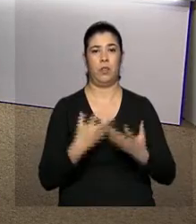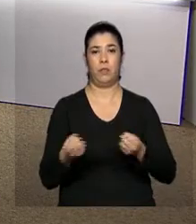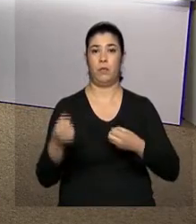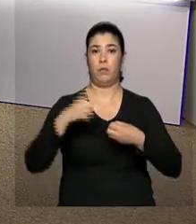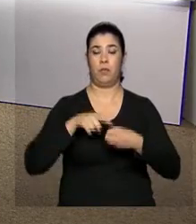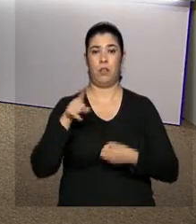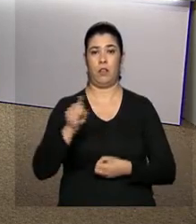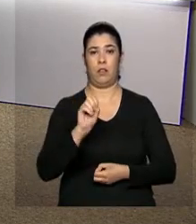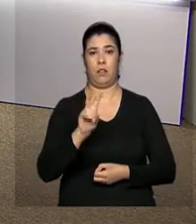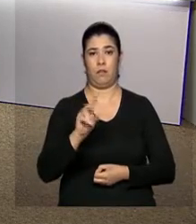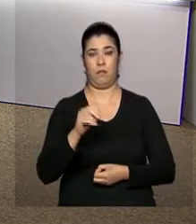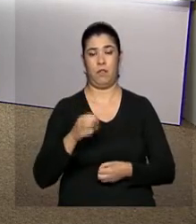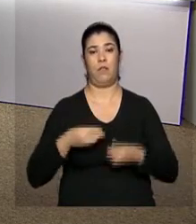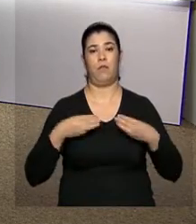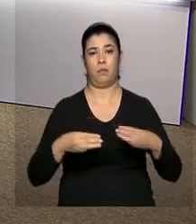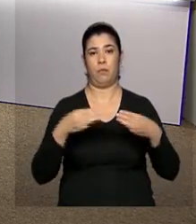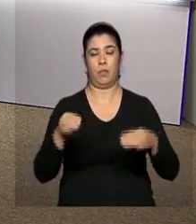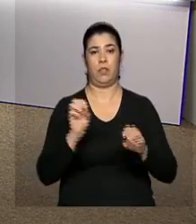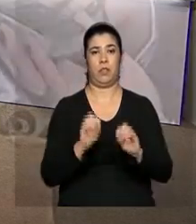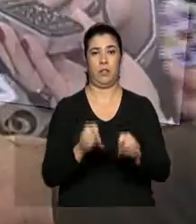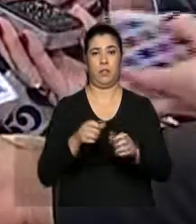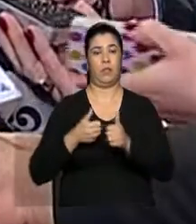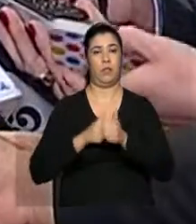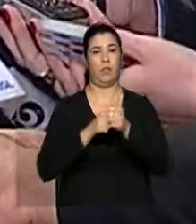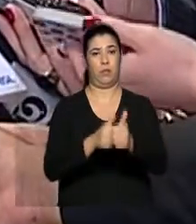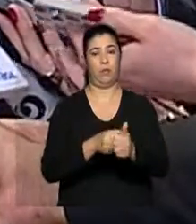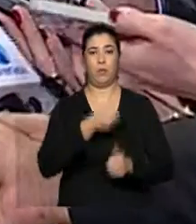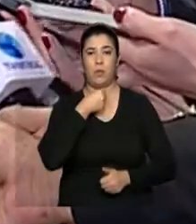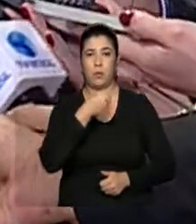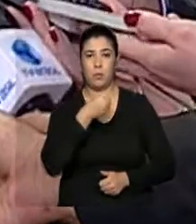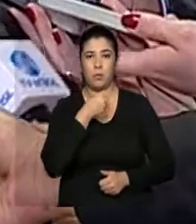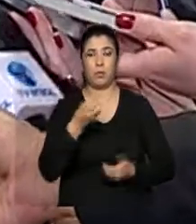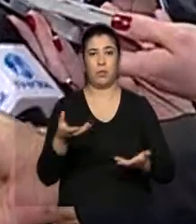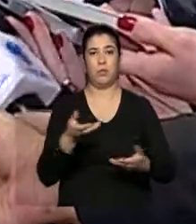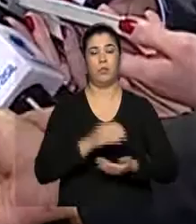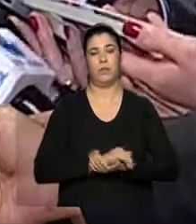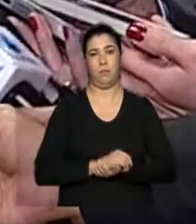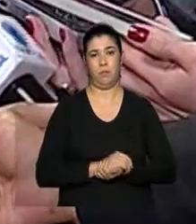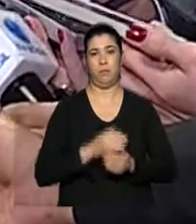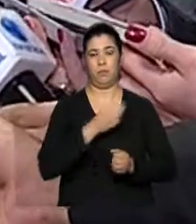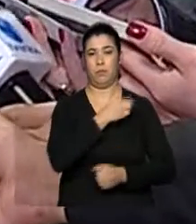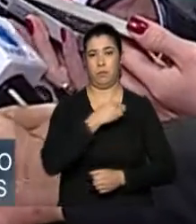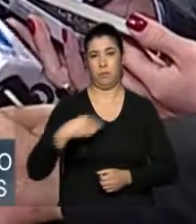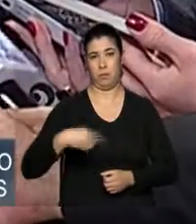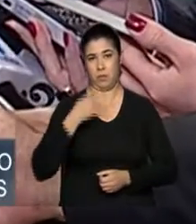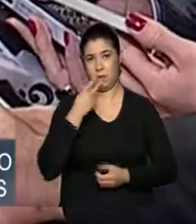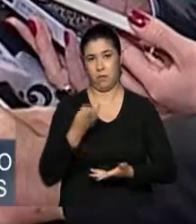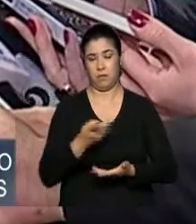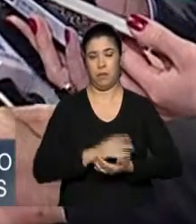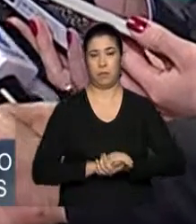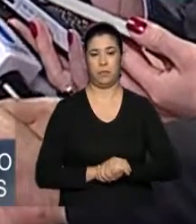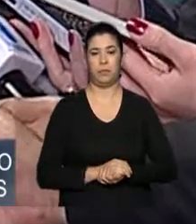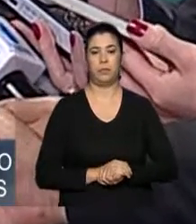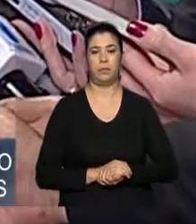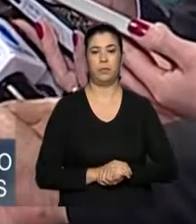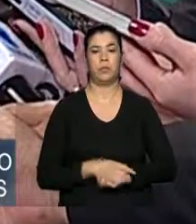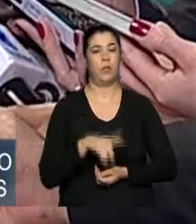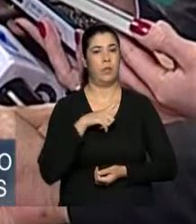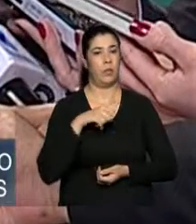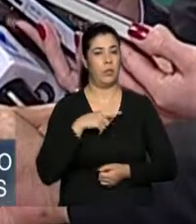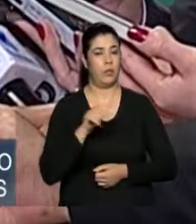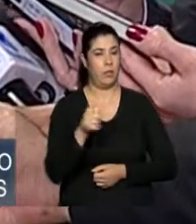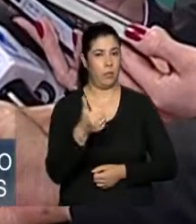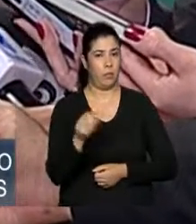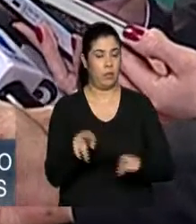Vamos voltar ao vivo ao Ministério da Educação para acompanhar a entrevista concedida aos jornalistas pelo ministro. Qualidade. E por isso